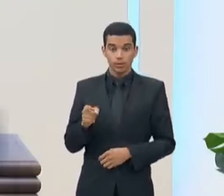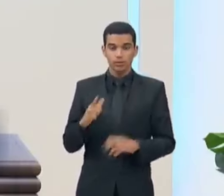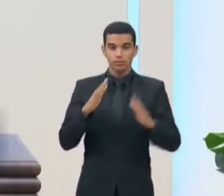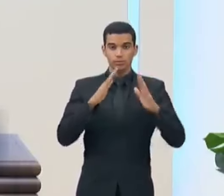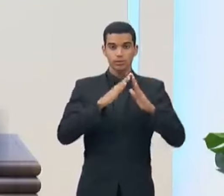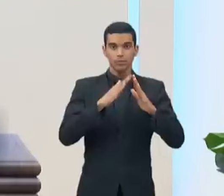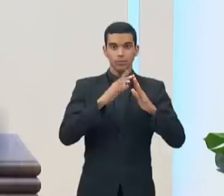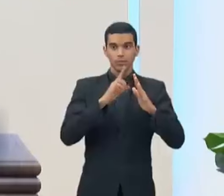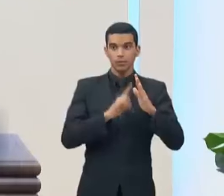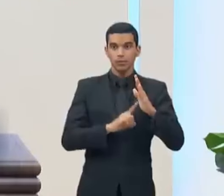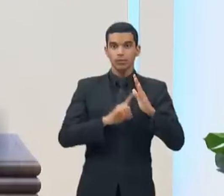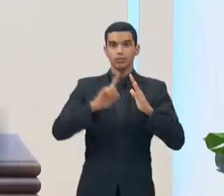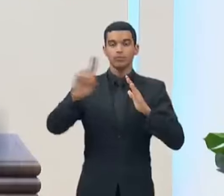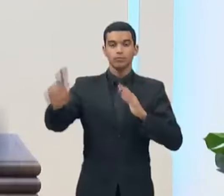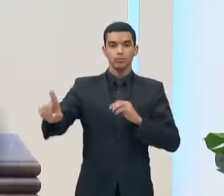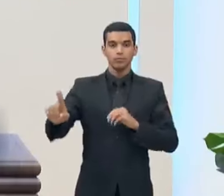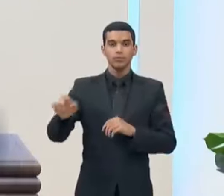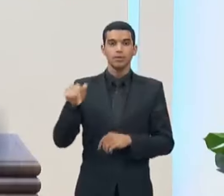tenda por